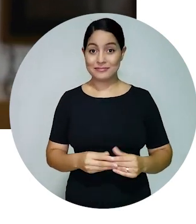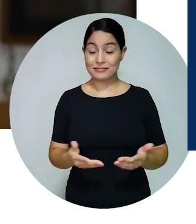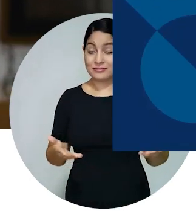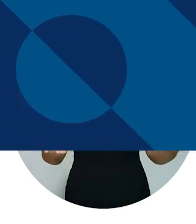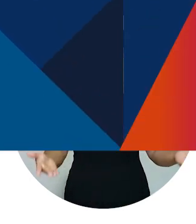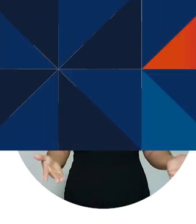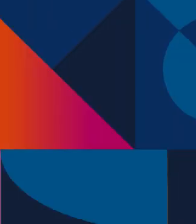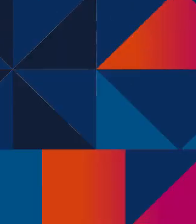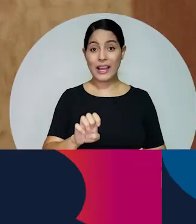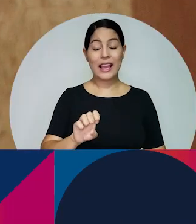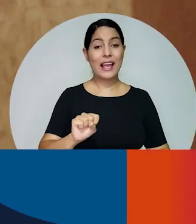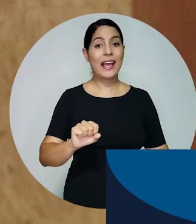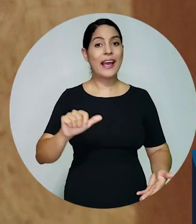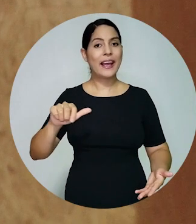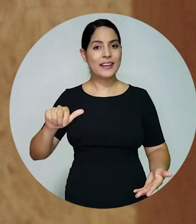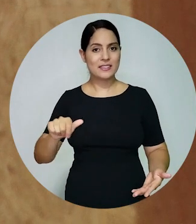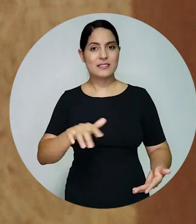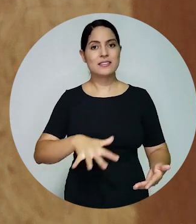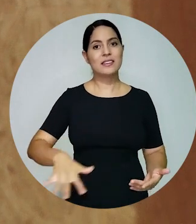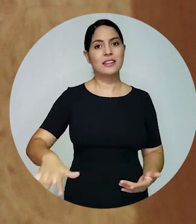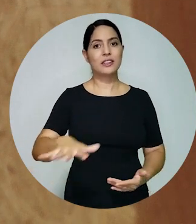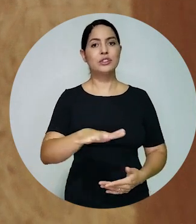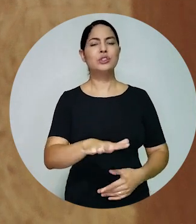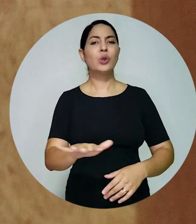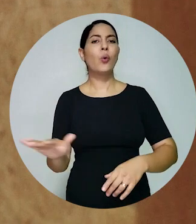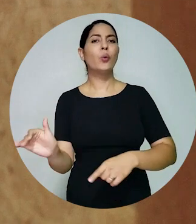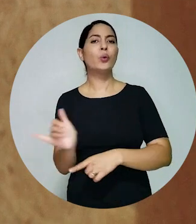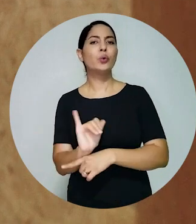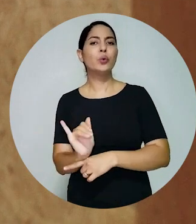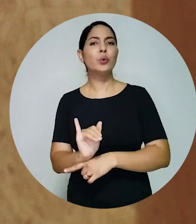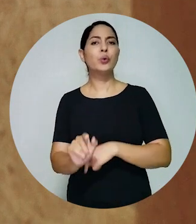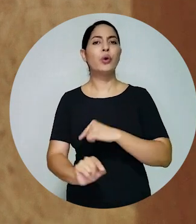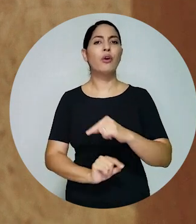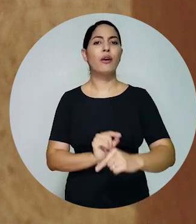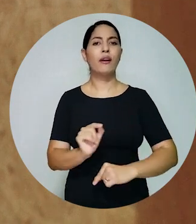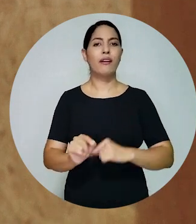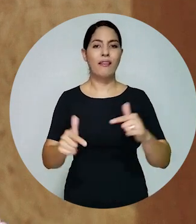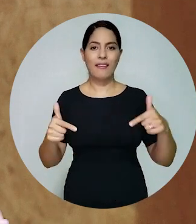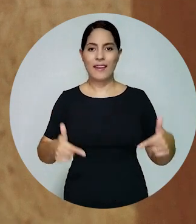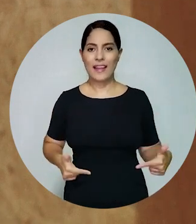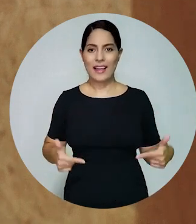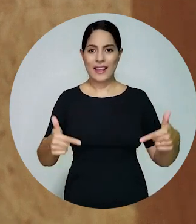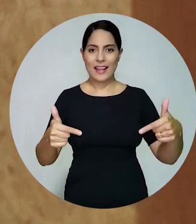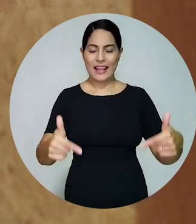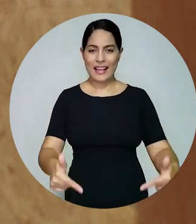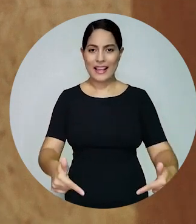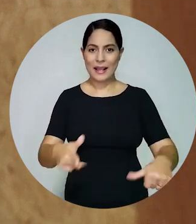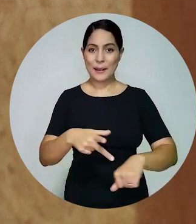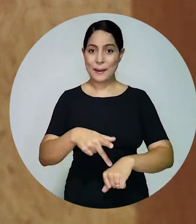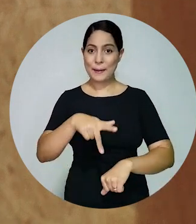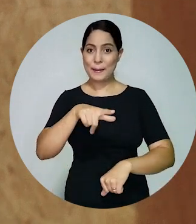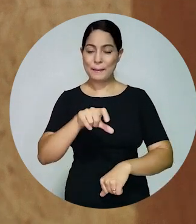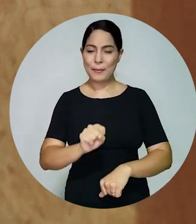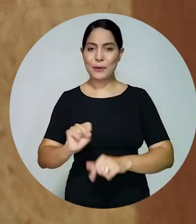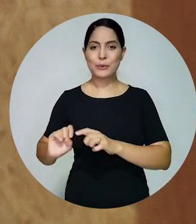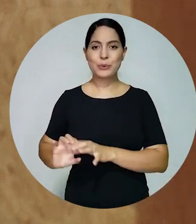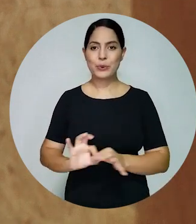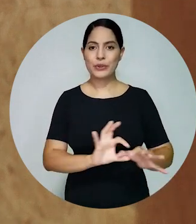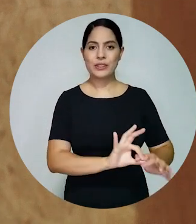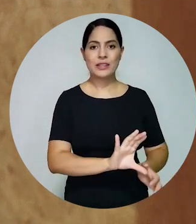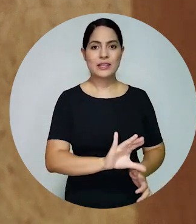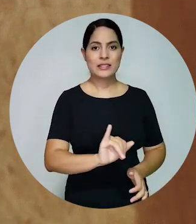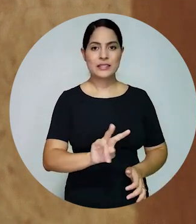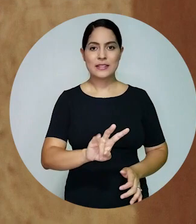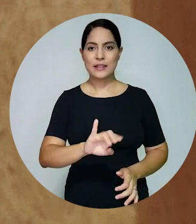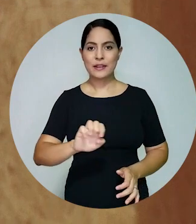aspas. A Escola Superior de Advocacia Nacional promoveu no YouTube a última aula aberta da pós-graduação em